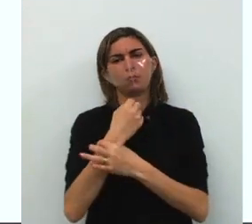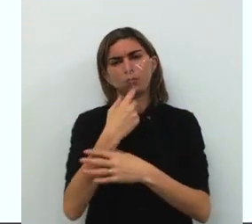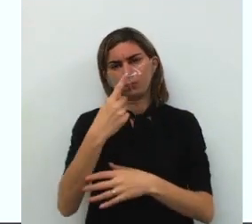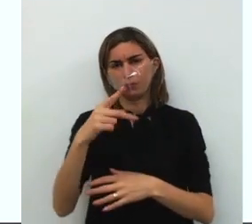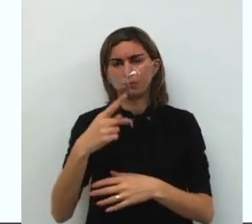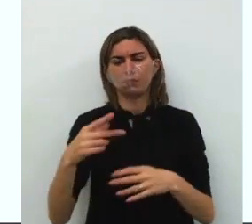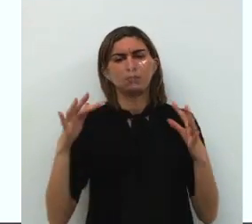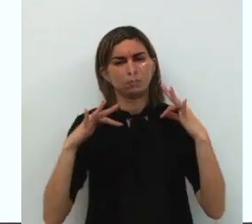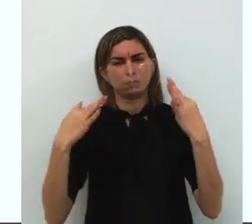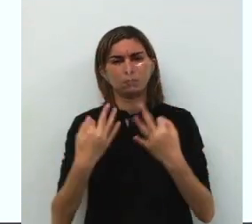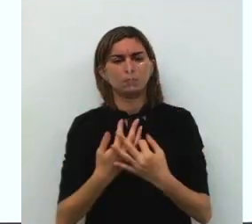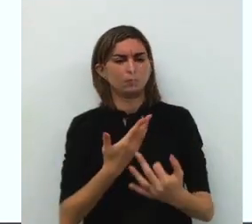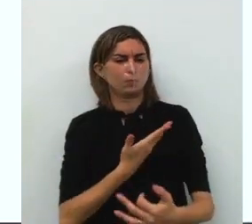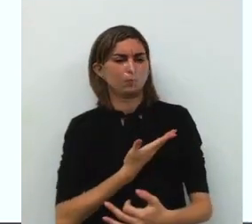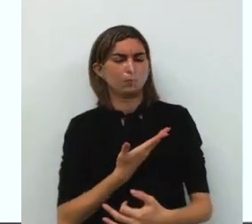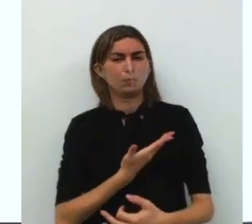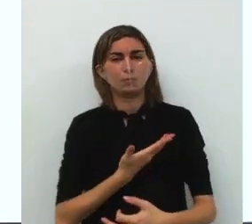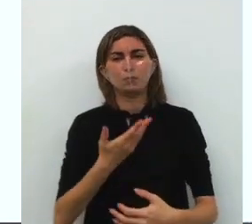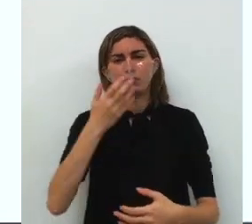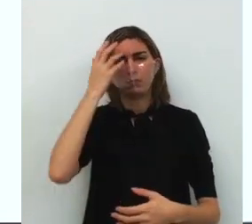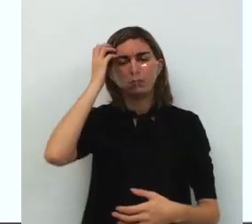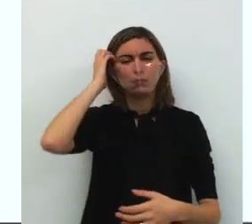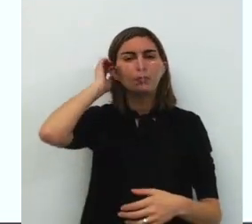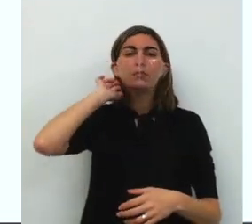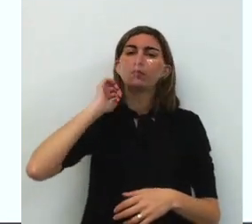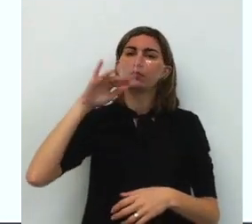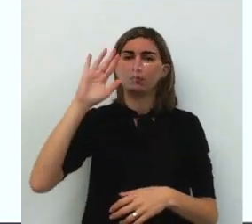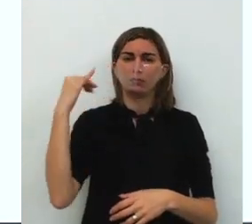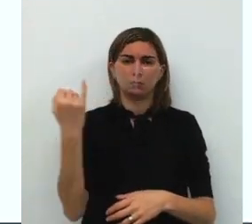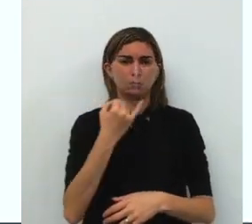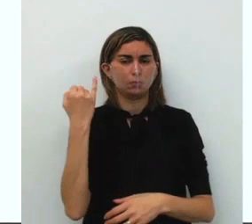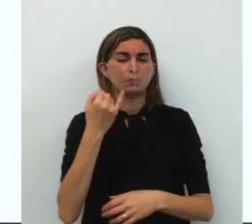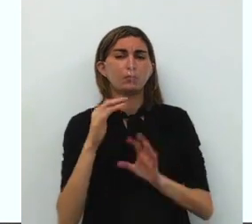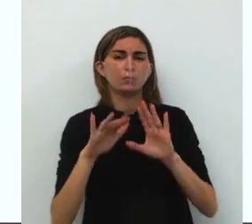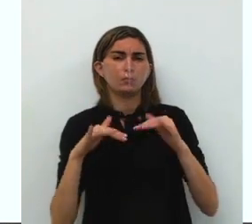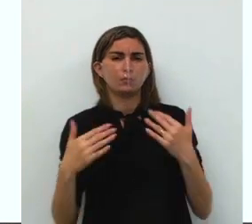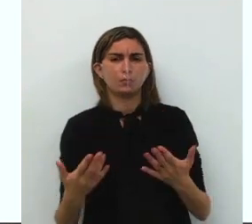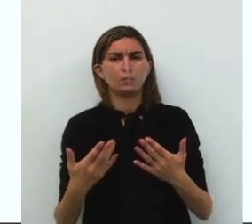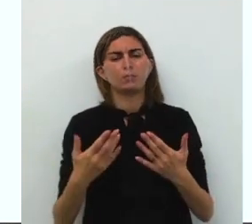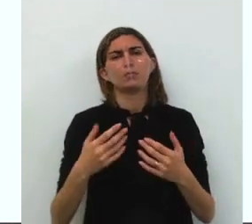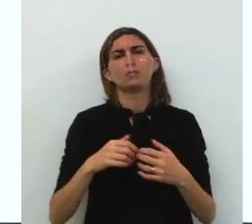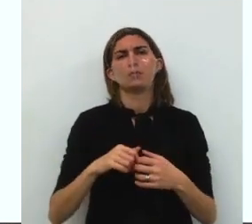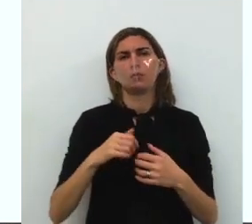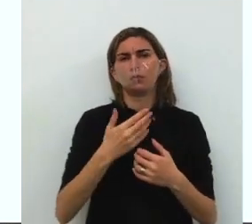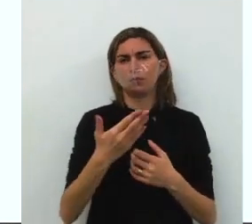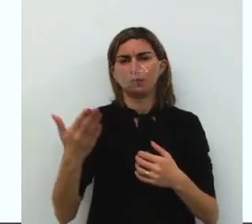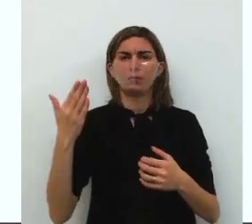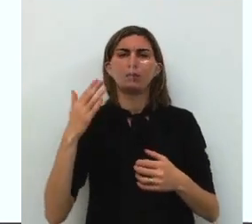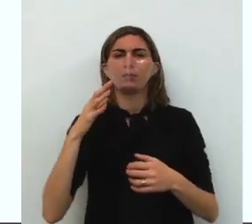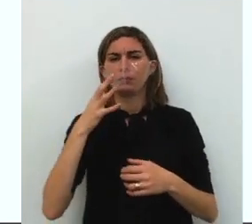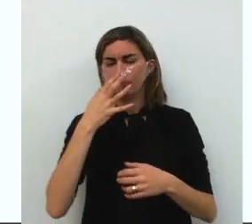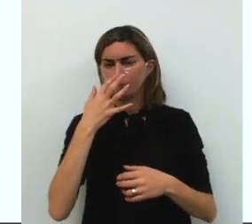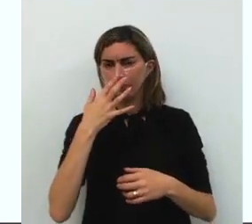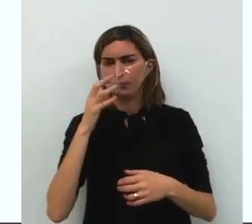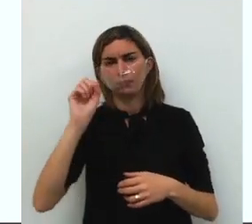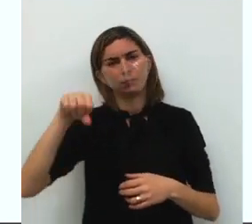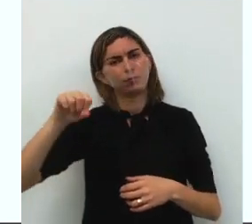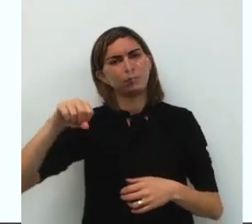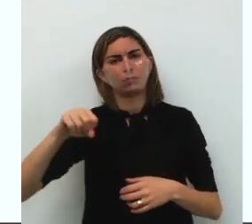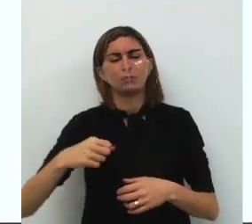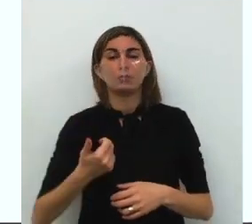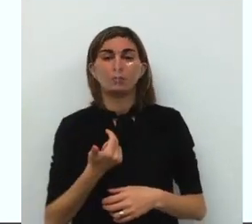para os seus familiares, seus colegas, amigos, é muito importante. Então, talk show vale a pena